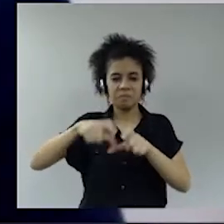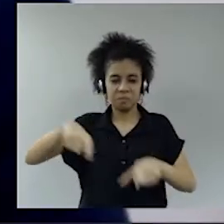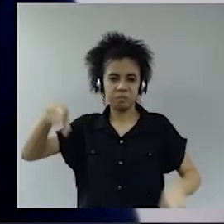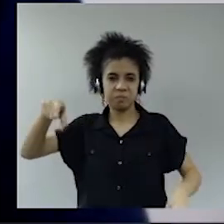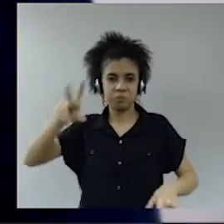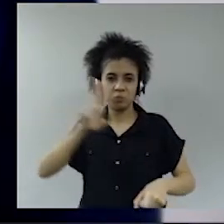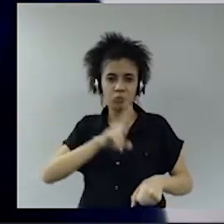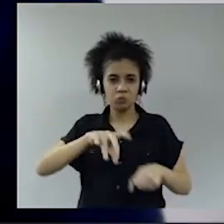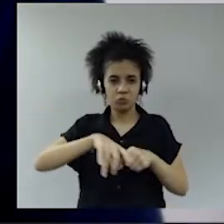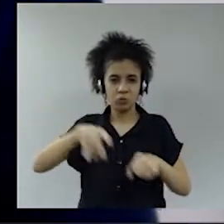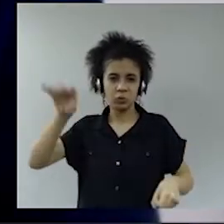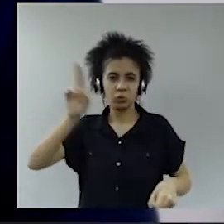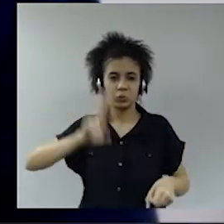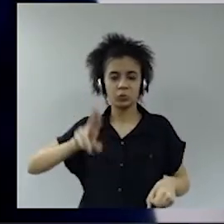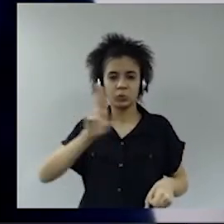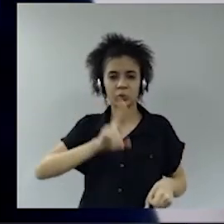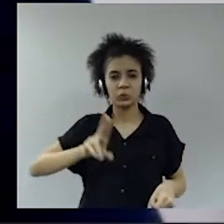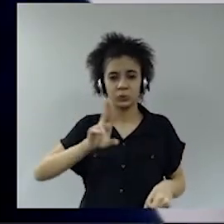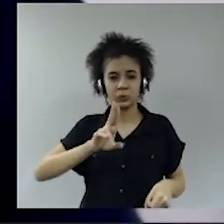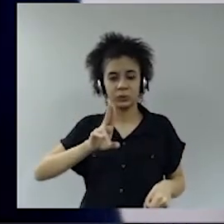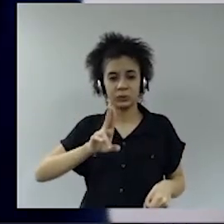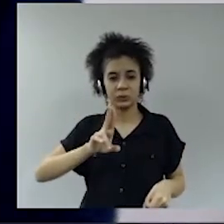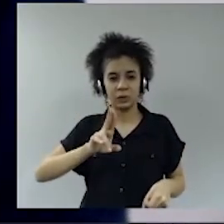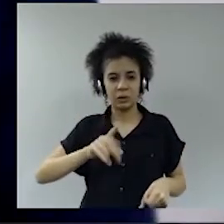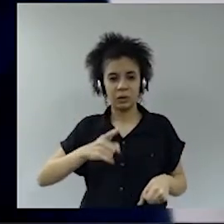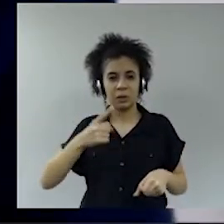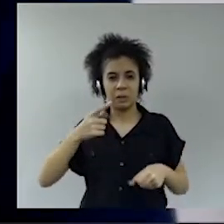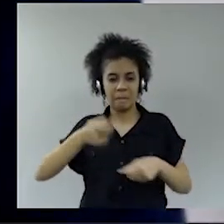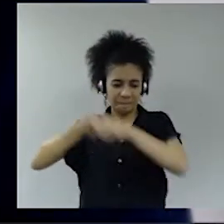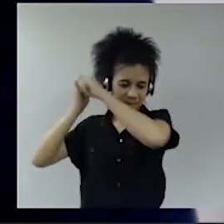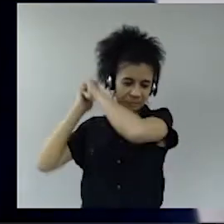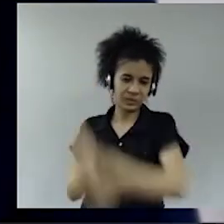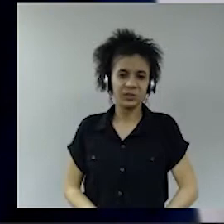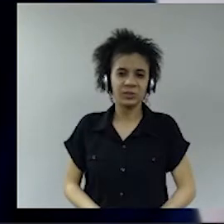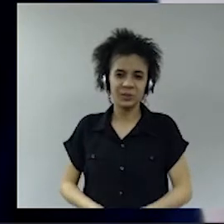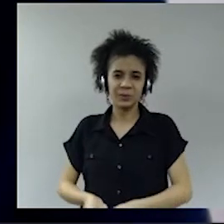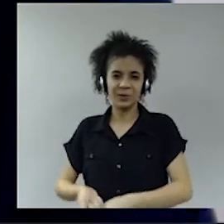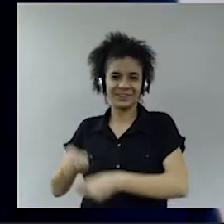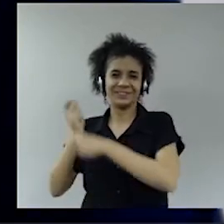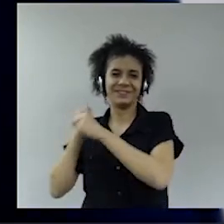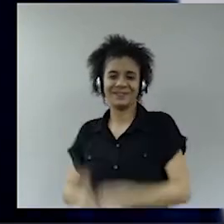usou este instrumento contundente contra a sua cabeça